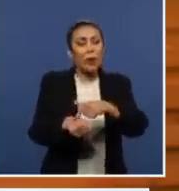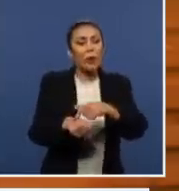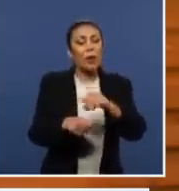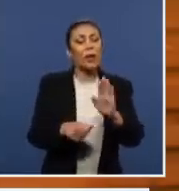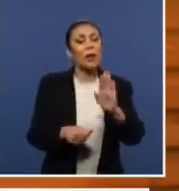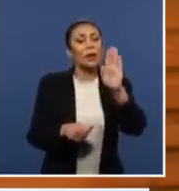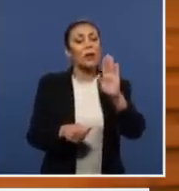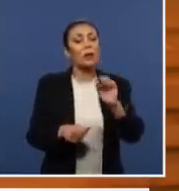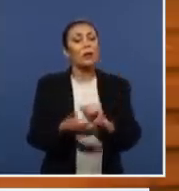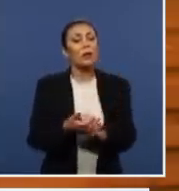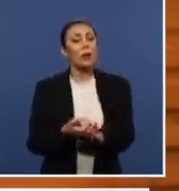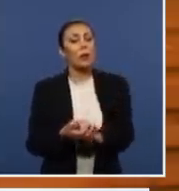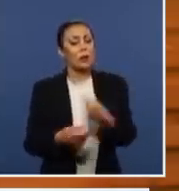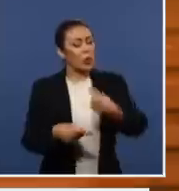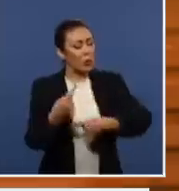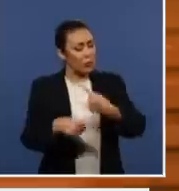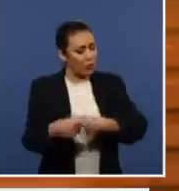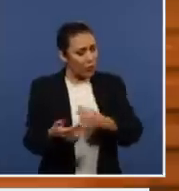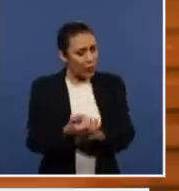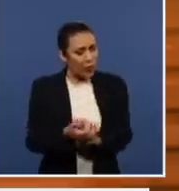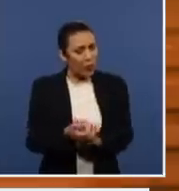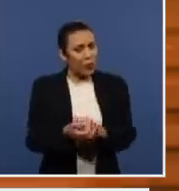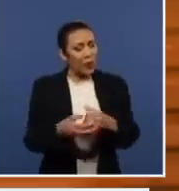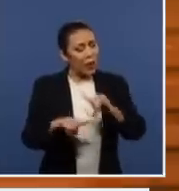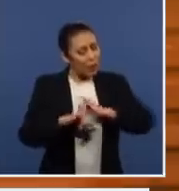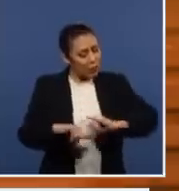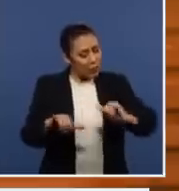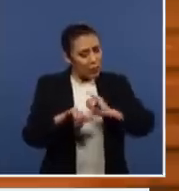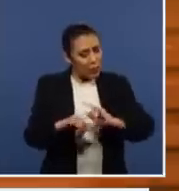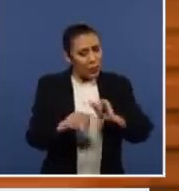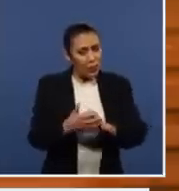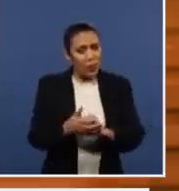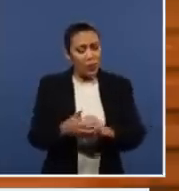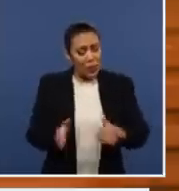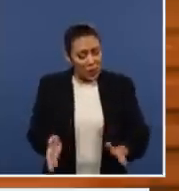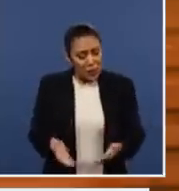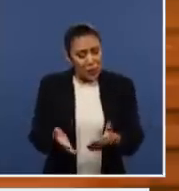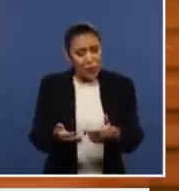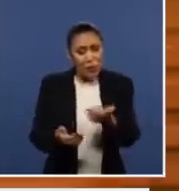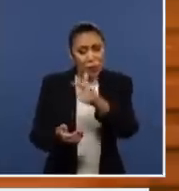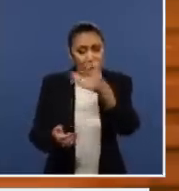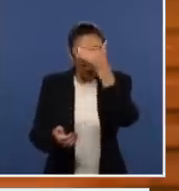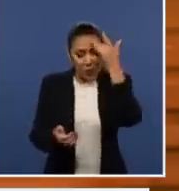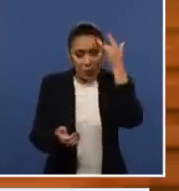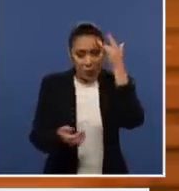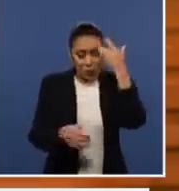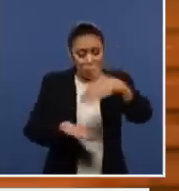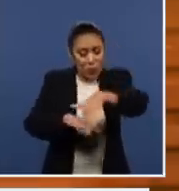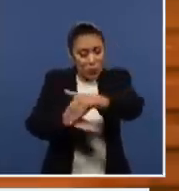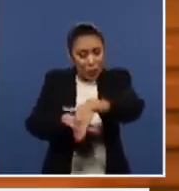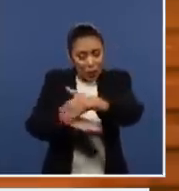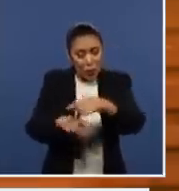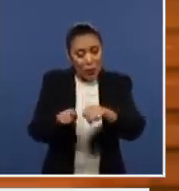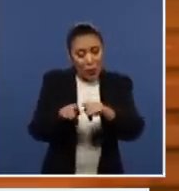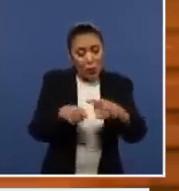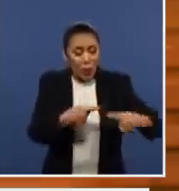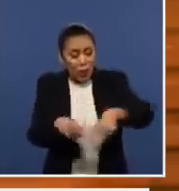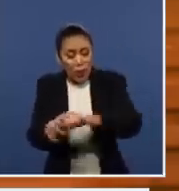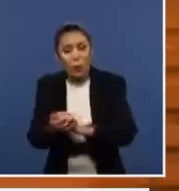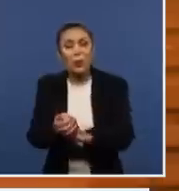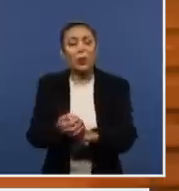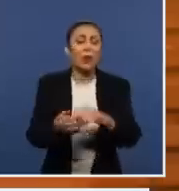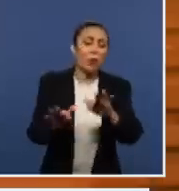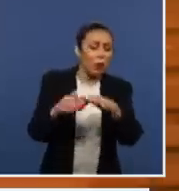governador, ele transmite uma imagem, um incentivo para que outras pessoas a agridam na rua, quando ela estiver com os familiares dela,